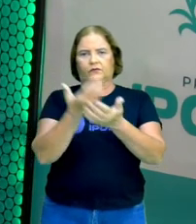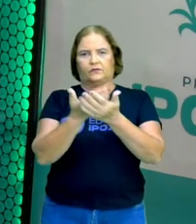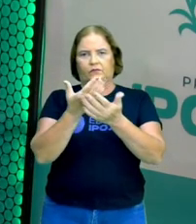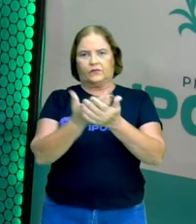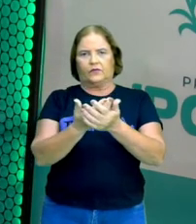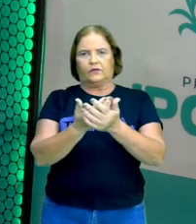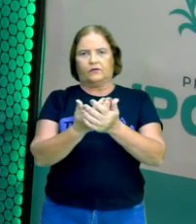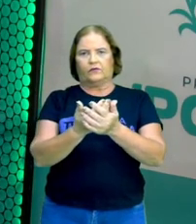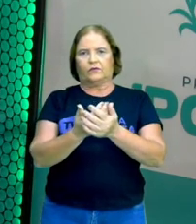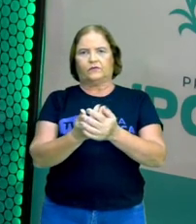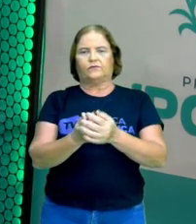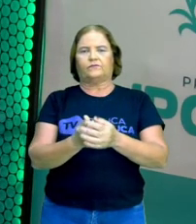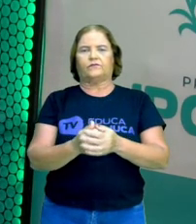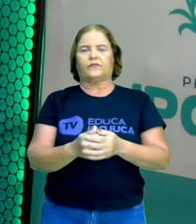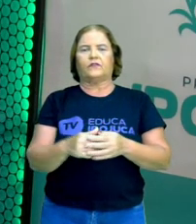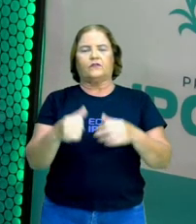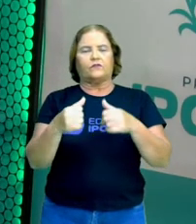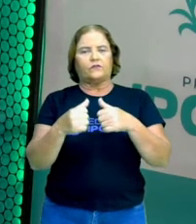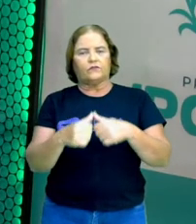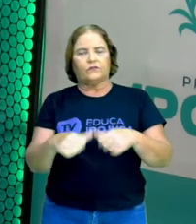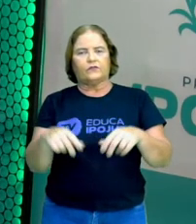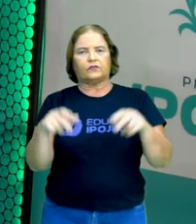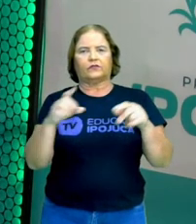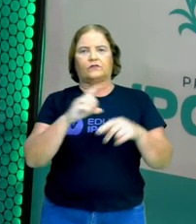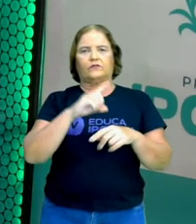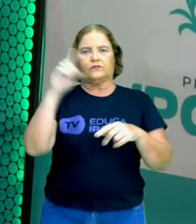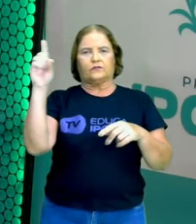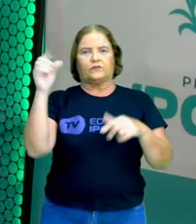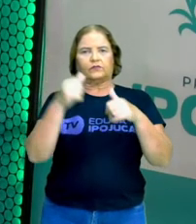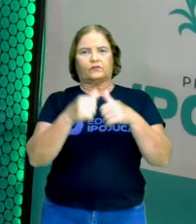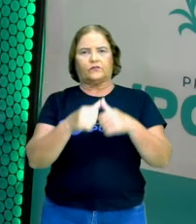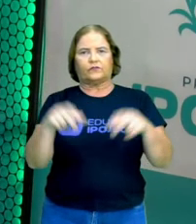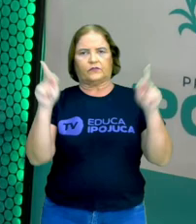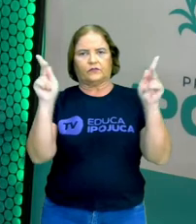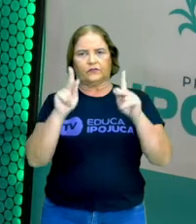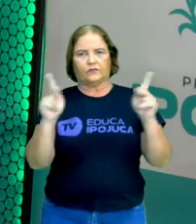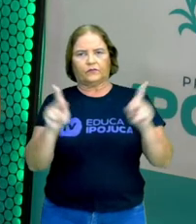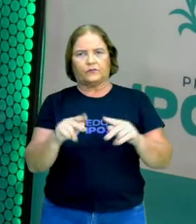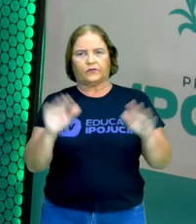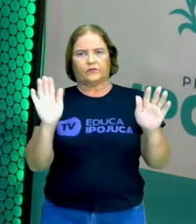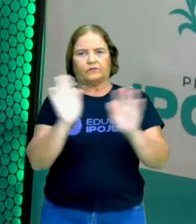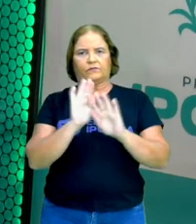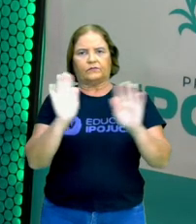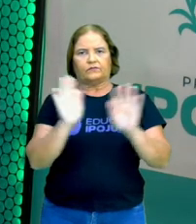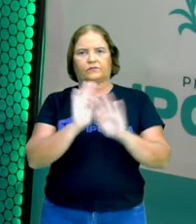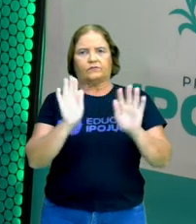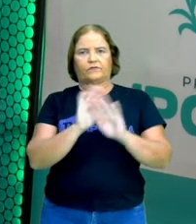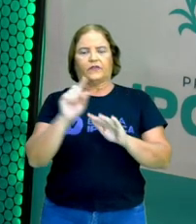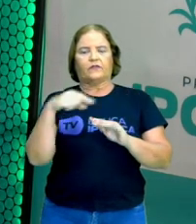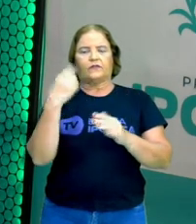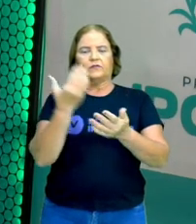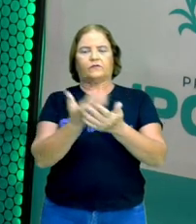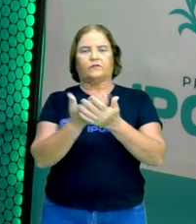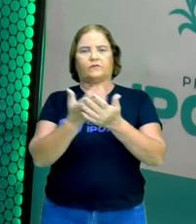próximas aulas. Então, fique com Deus, fique na paz e até mais. Até a